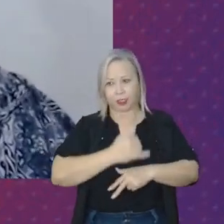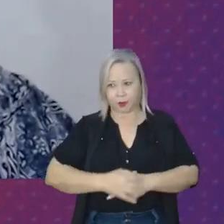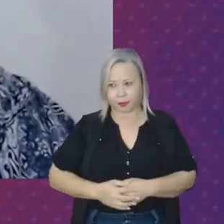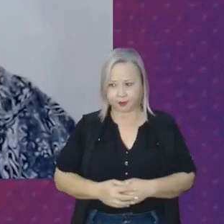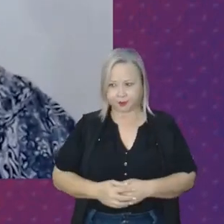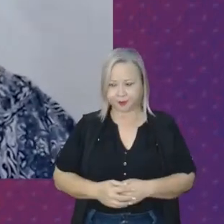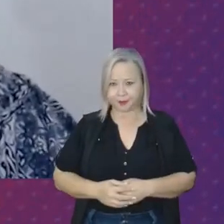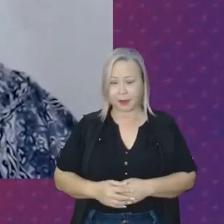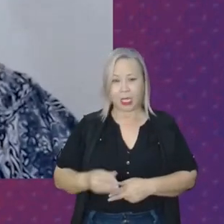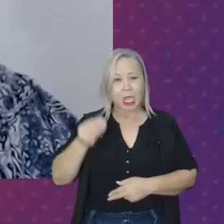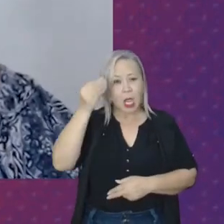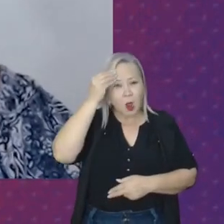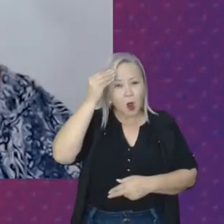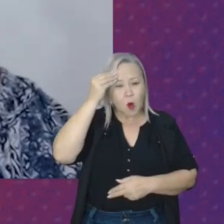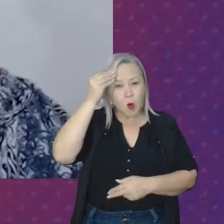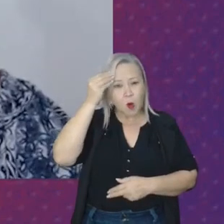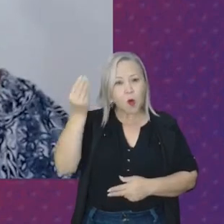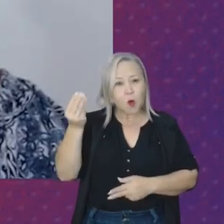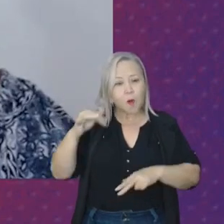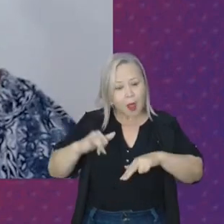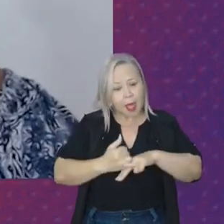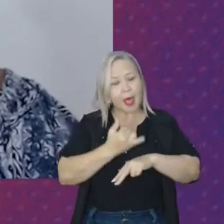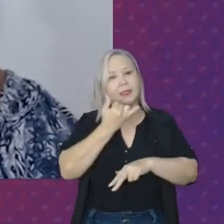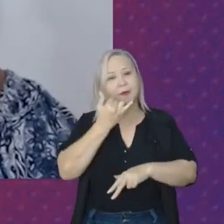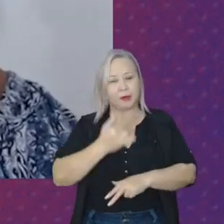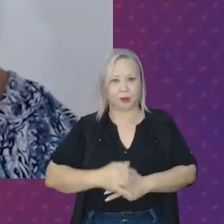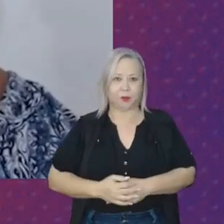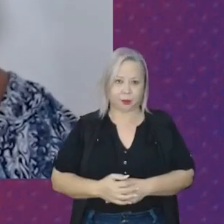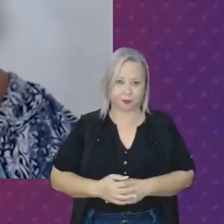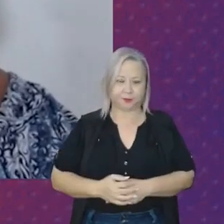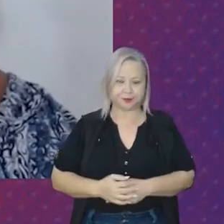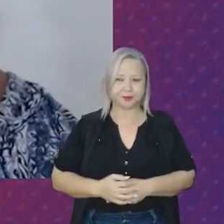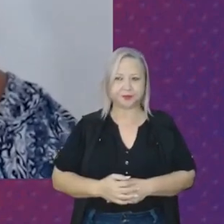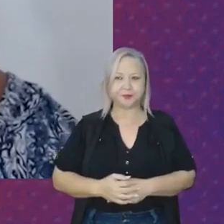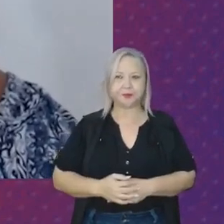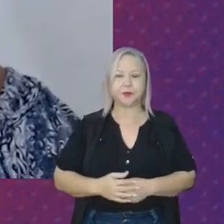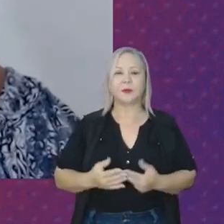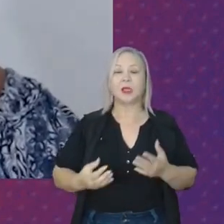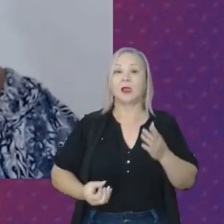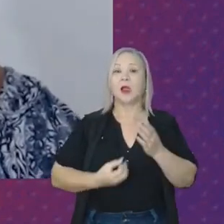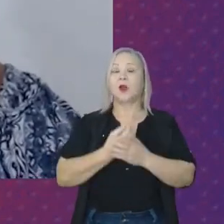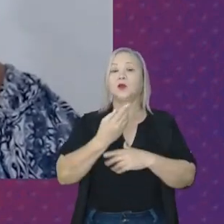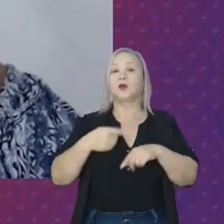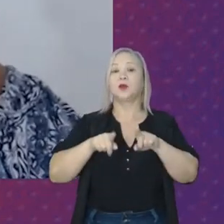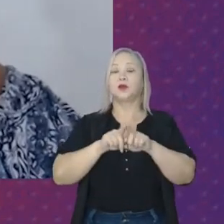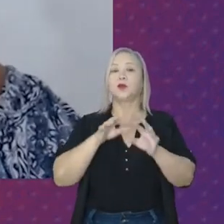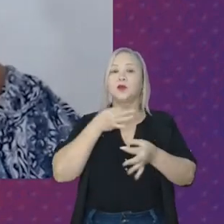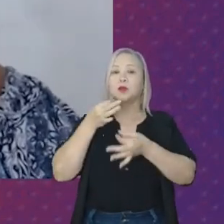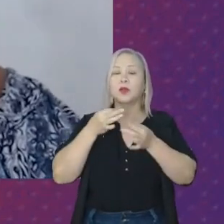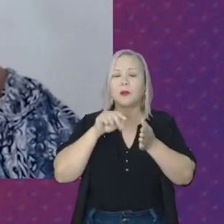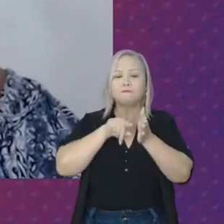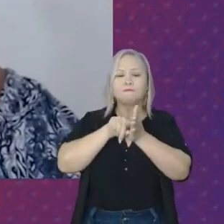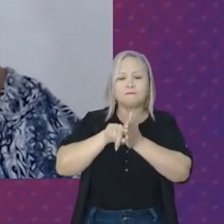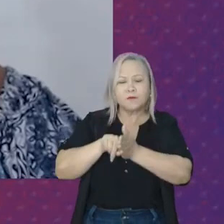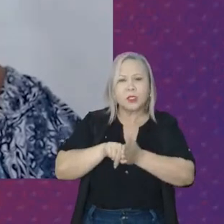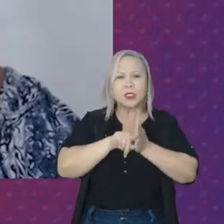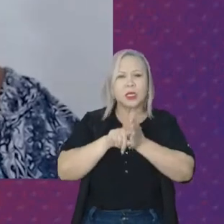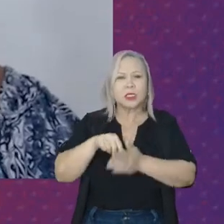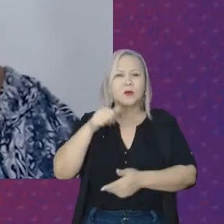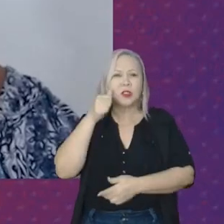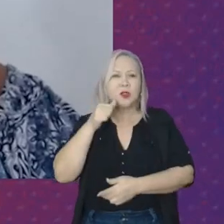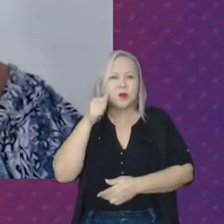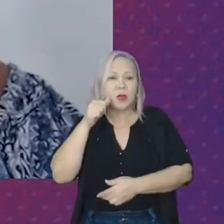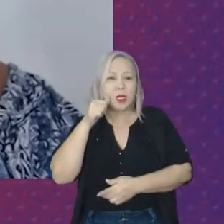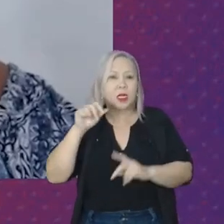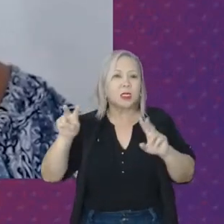A culpabilização e a criminalização das vítimas, sugerindo, inclusive, investigação de mulheres